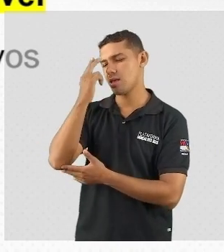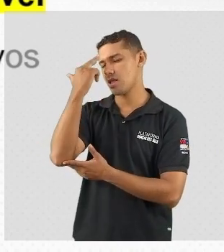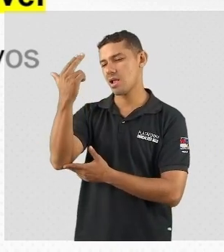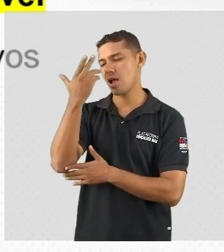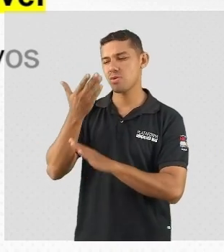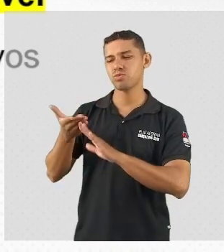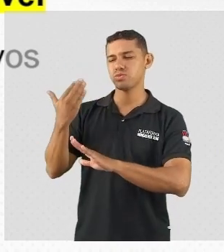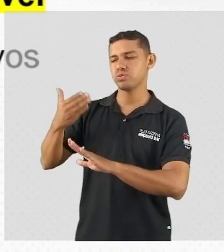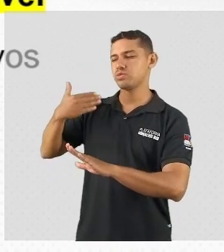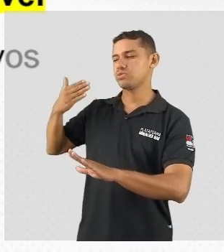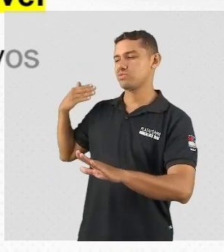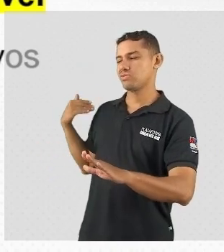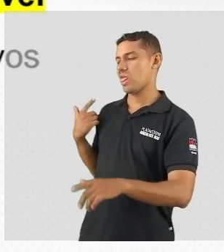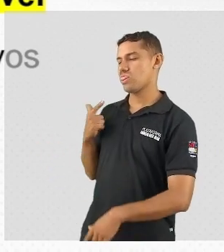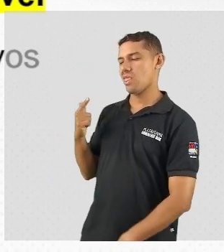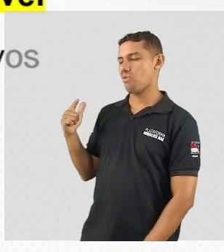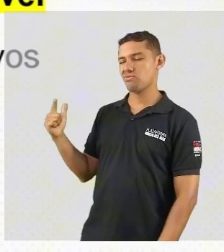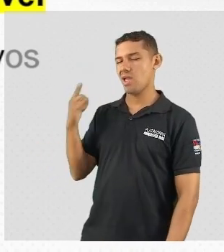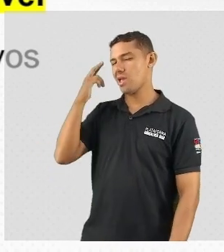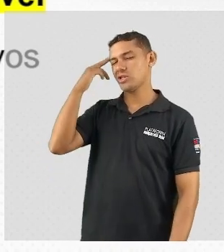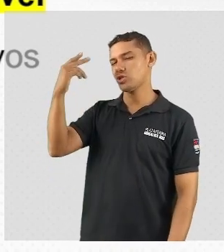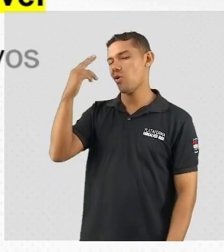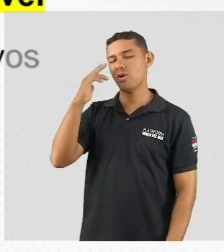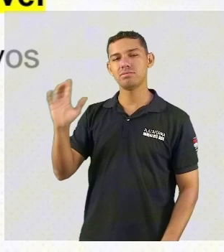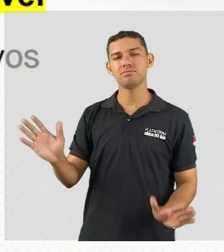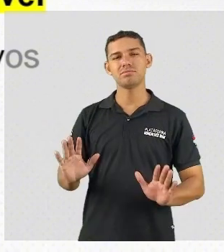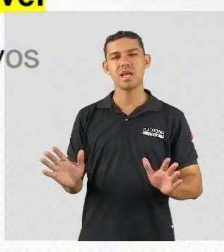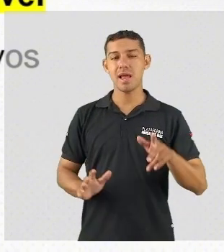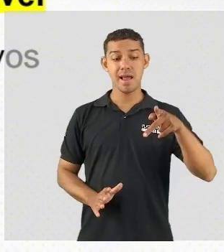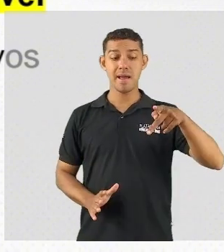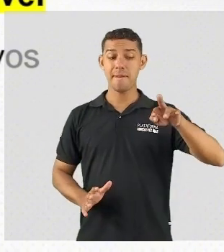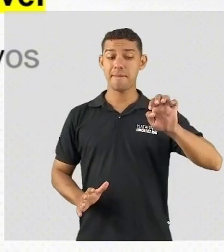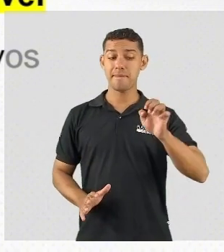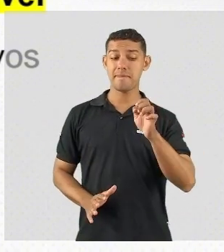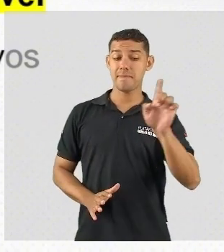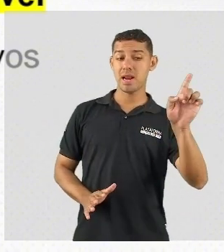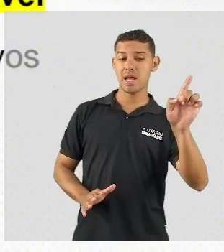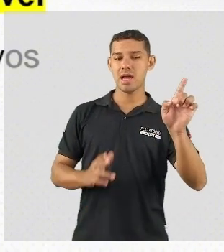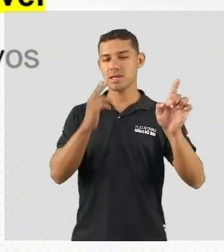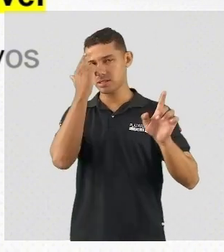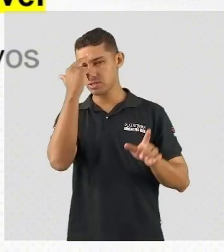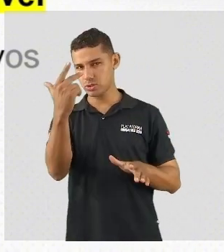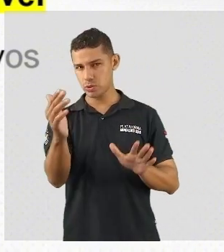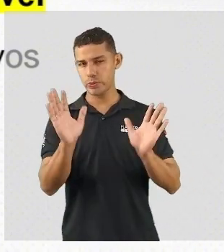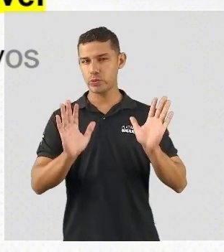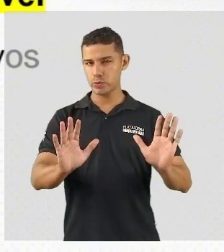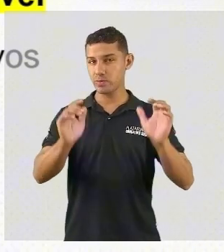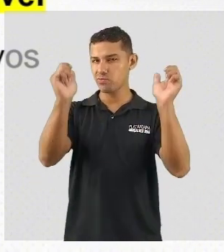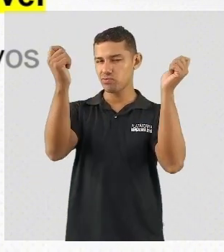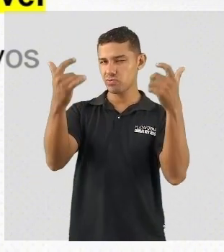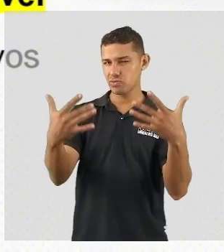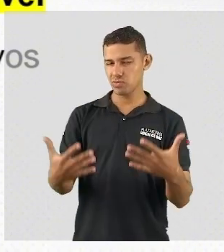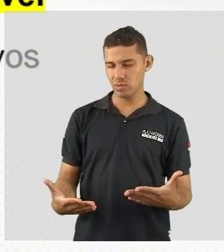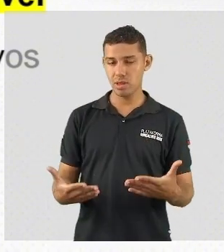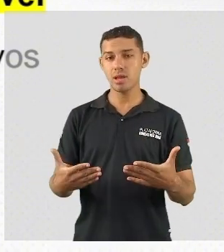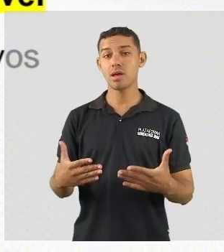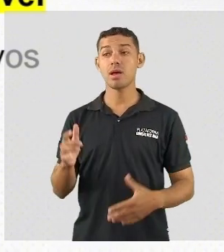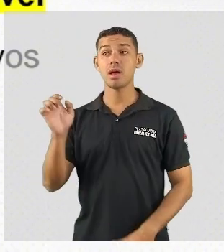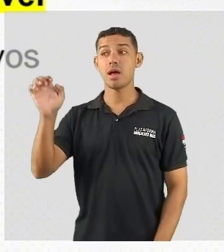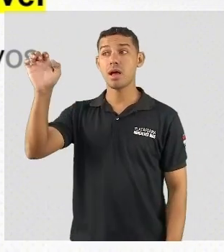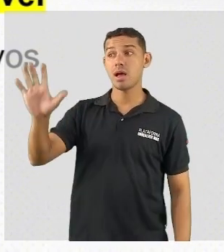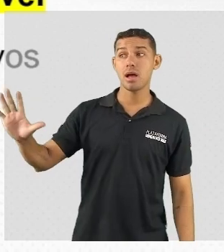têm história, por isso essa terminologia de pré-história. É somente algo para definir, claro, os